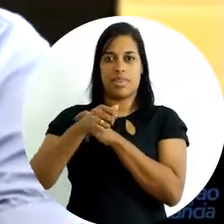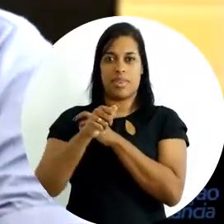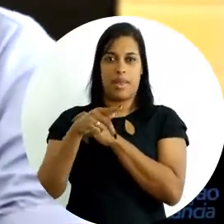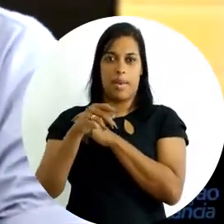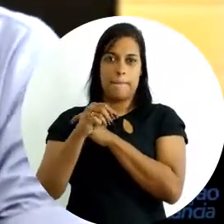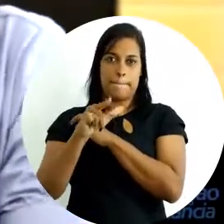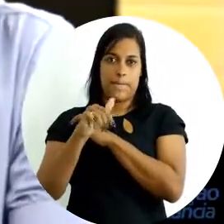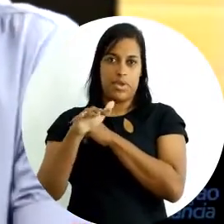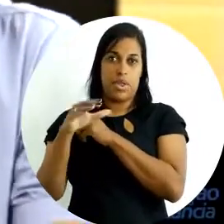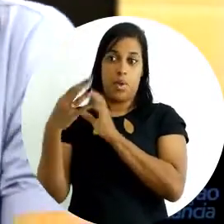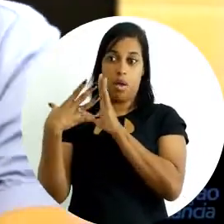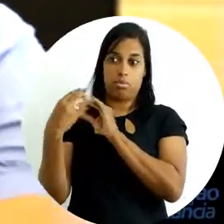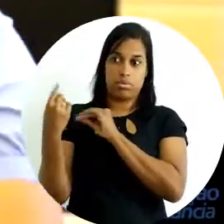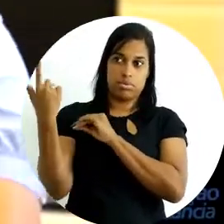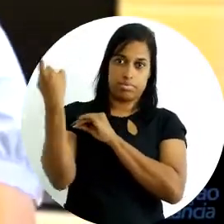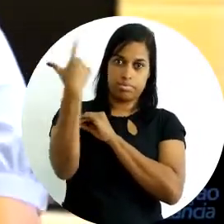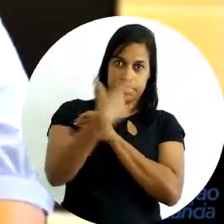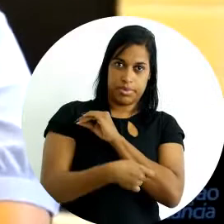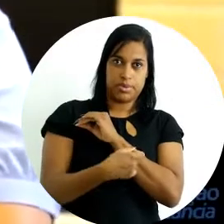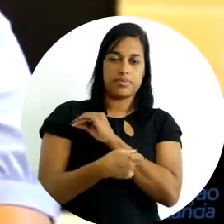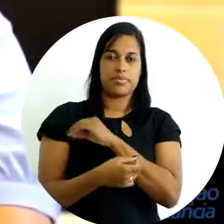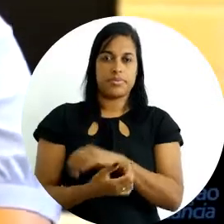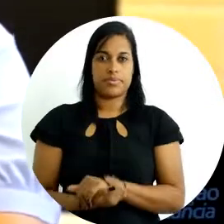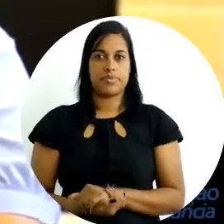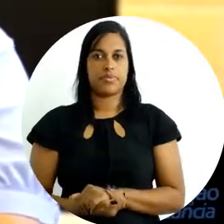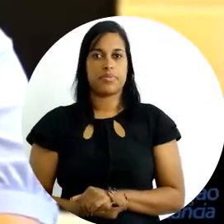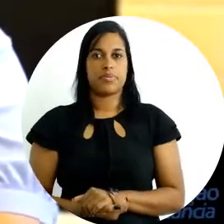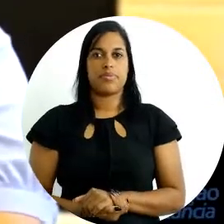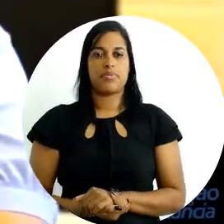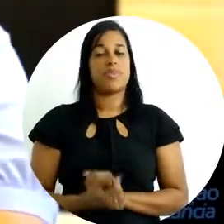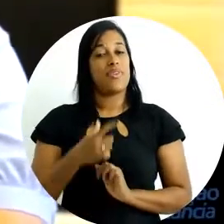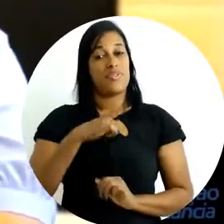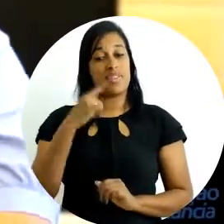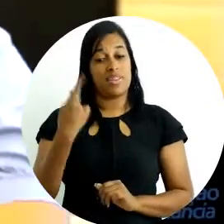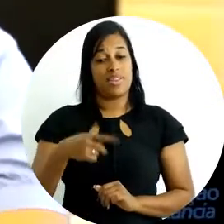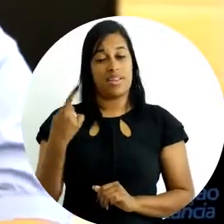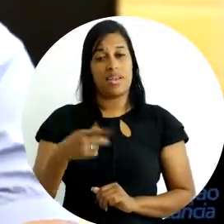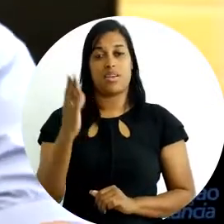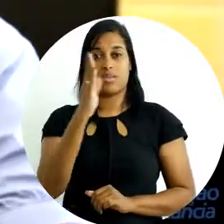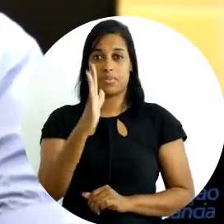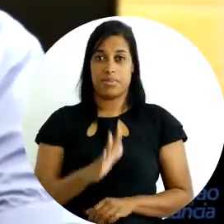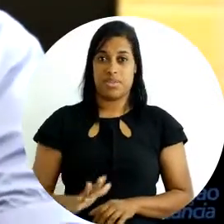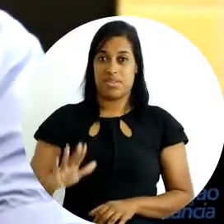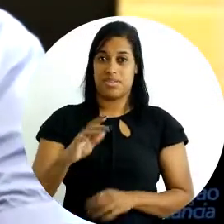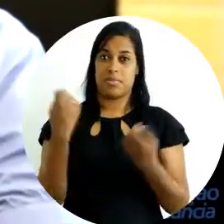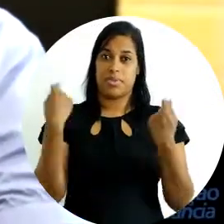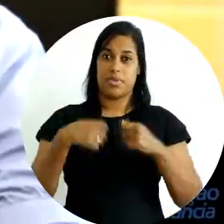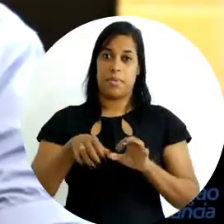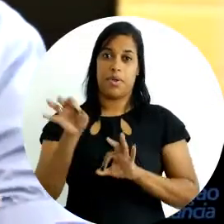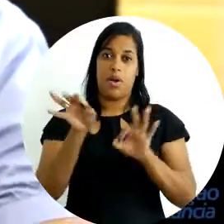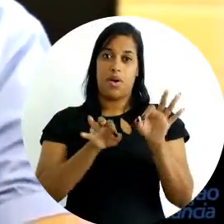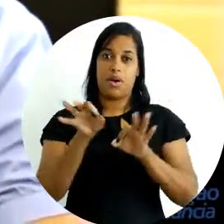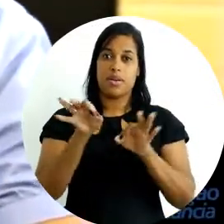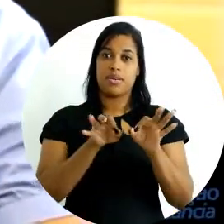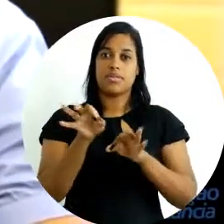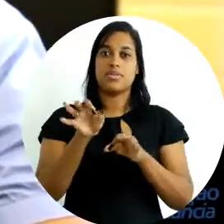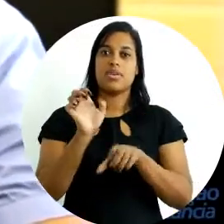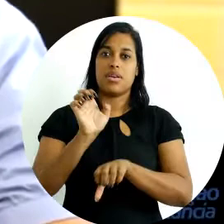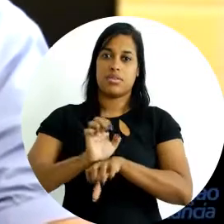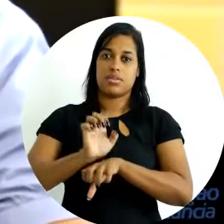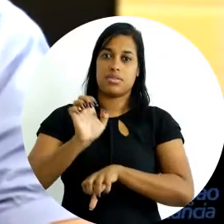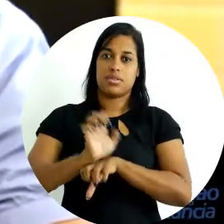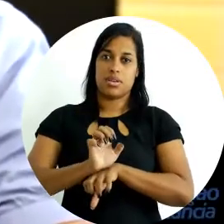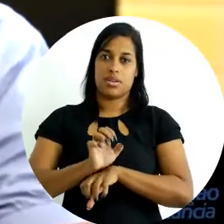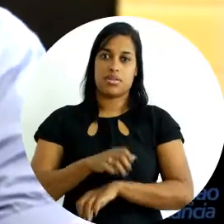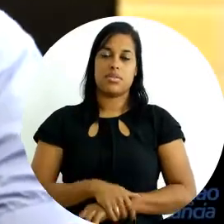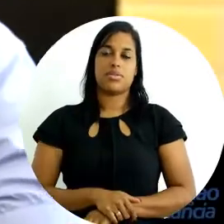Napoleão. Eles vão chegar aqui no Brasil e vão ter necessidades para organizar toda a burocracia